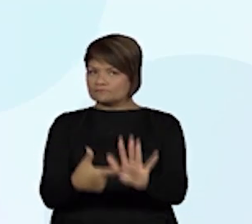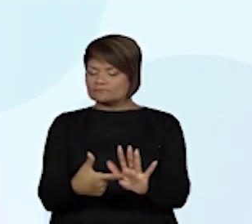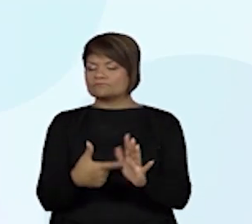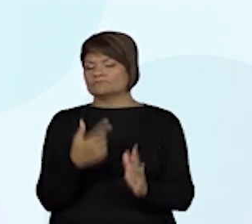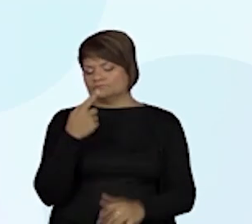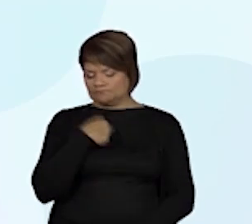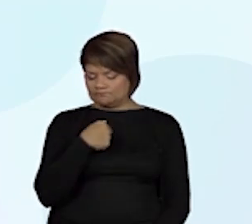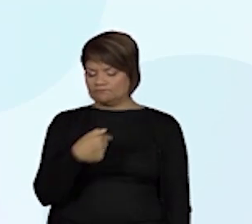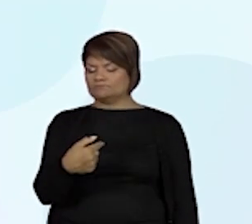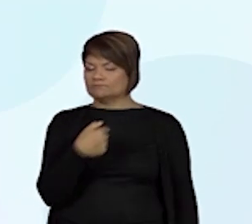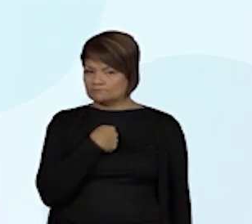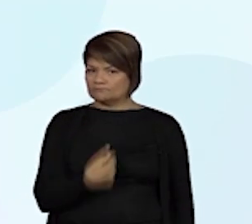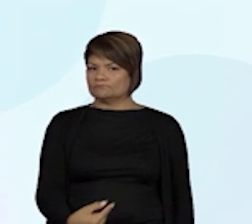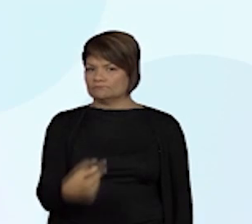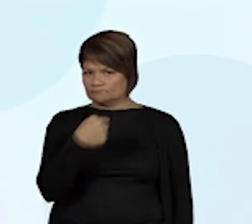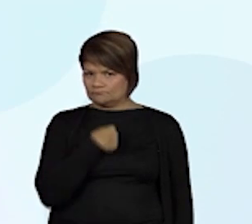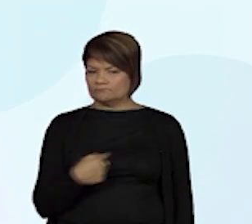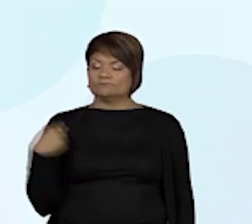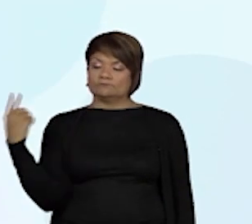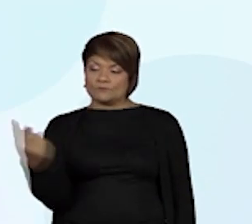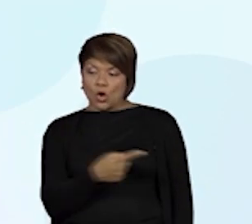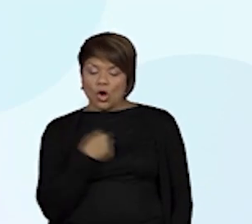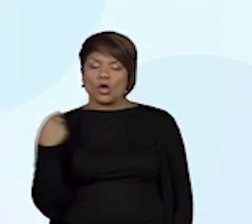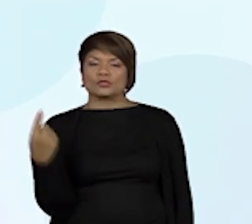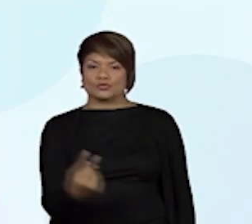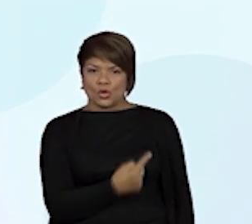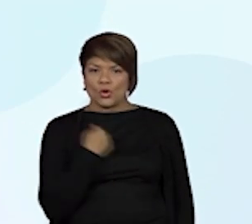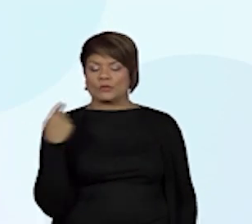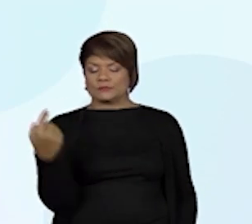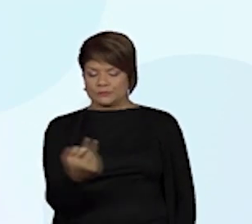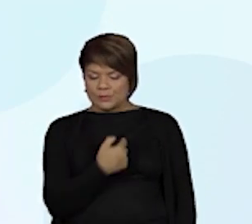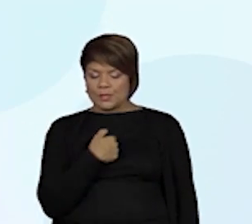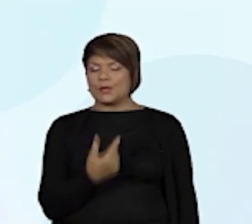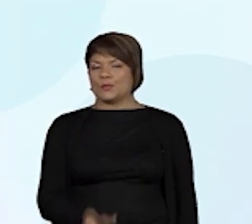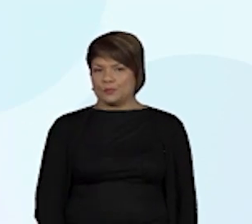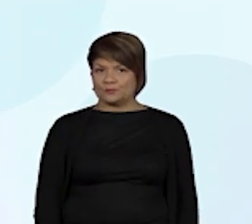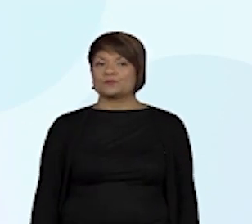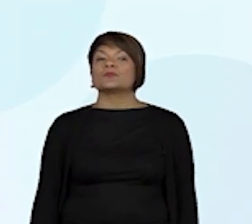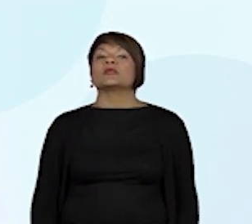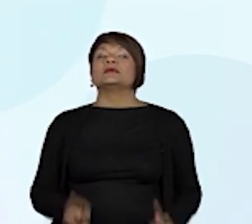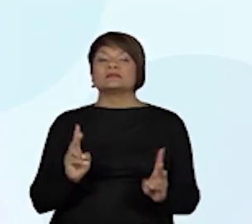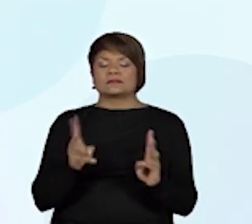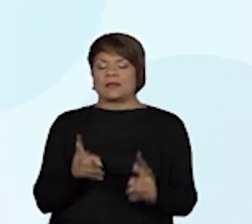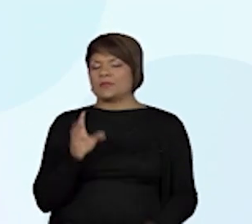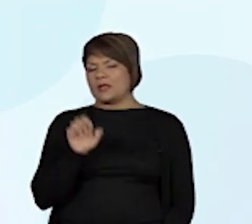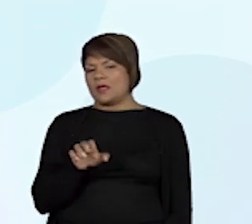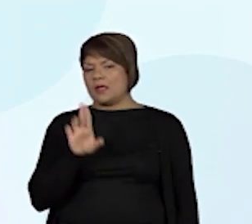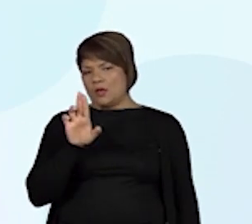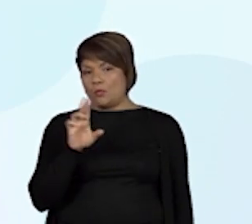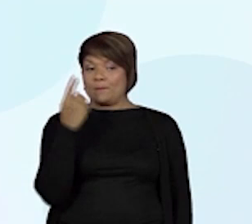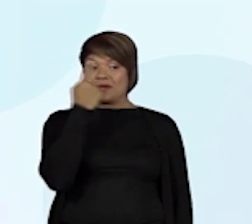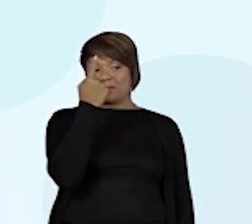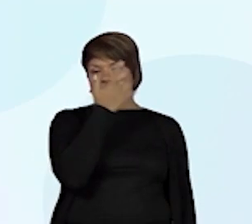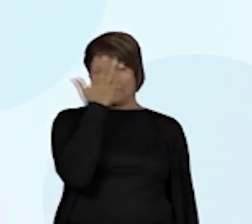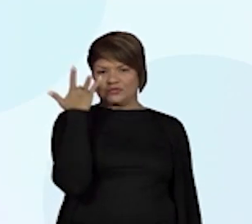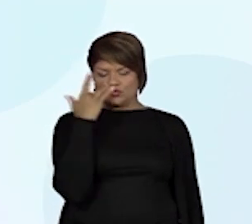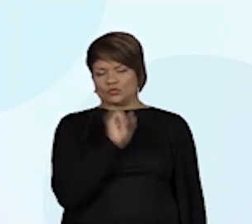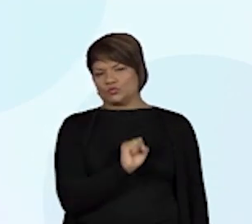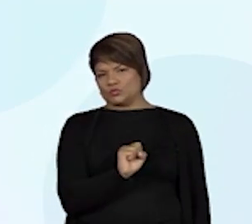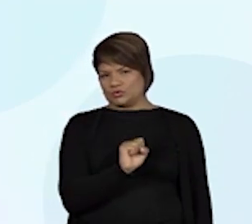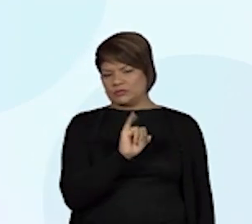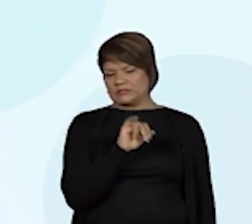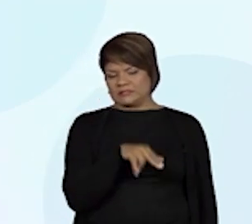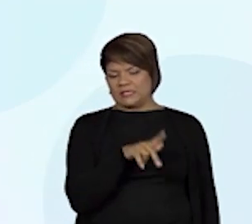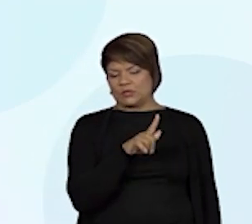usando palavras e frases que envolvem eu, referindo-se à primeira pessoa do singular, eu